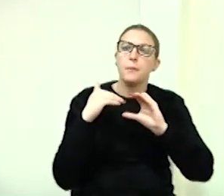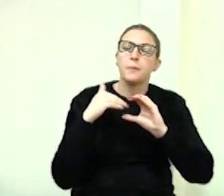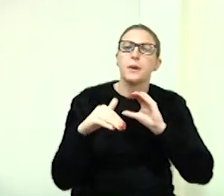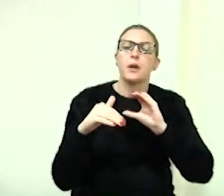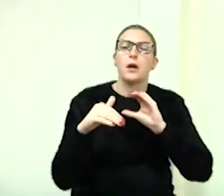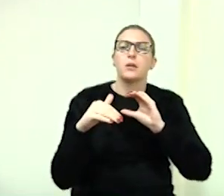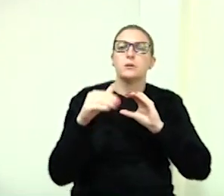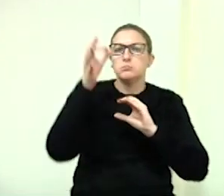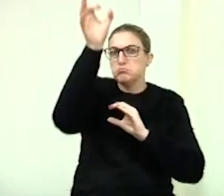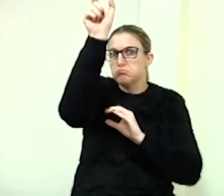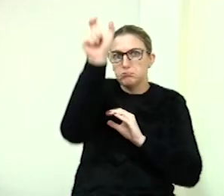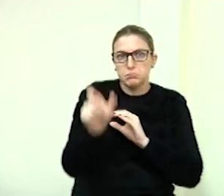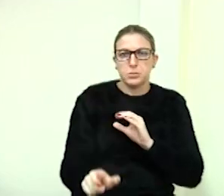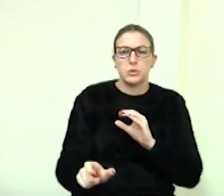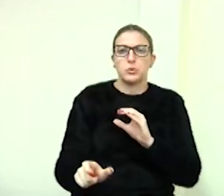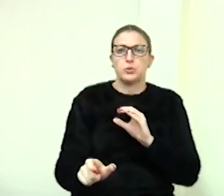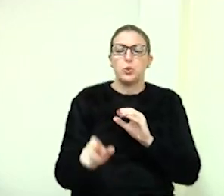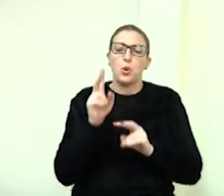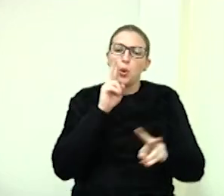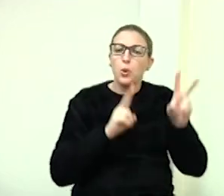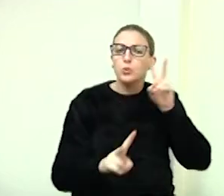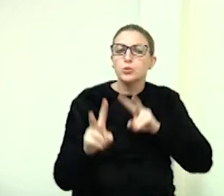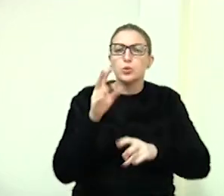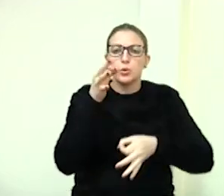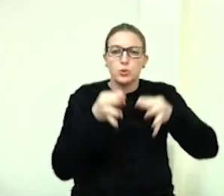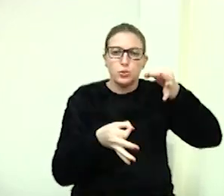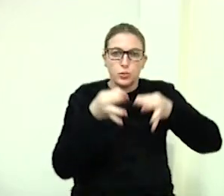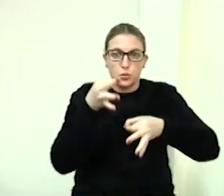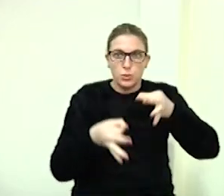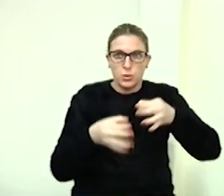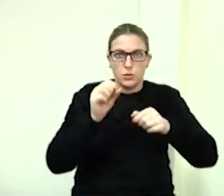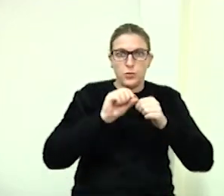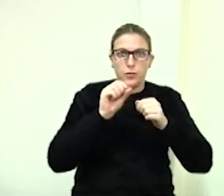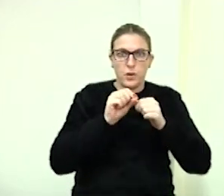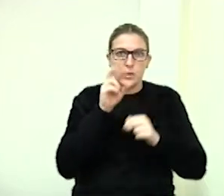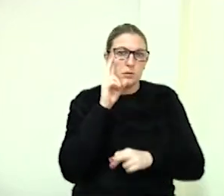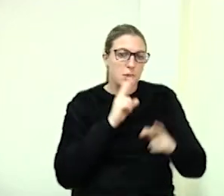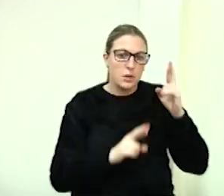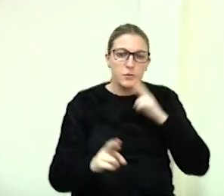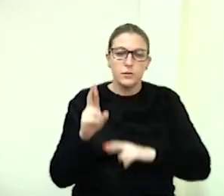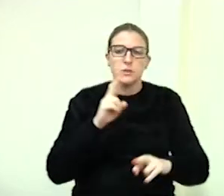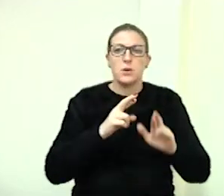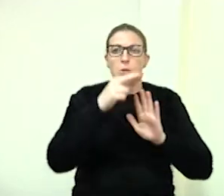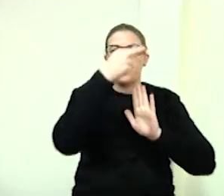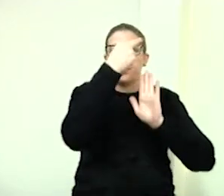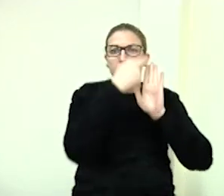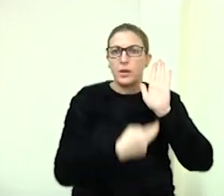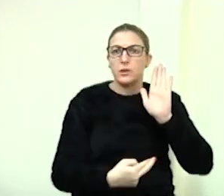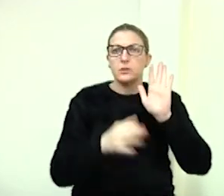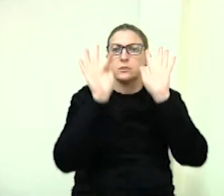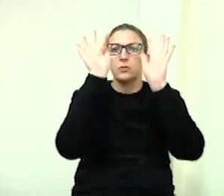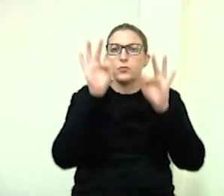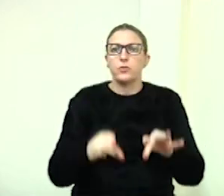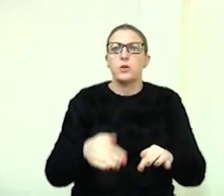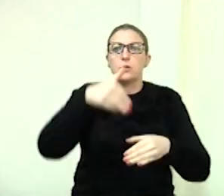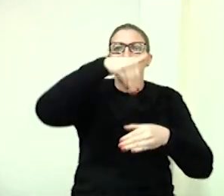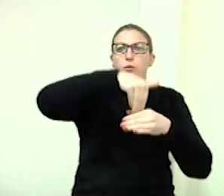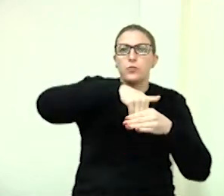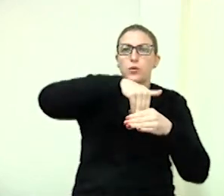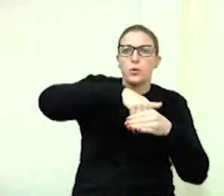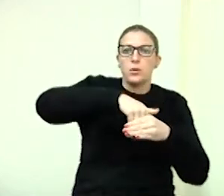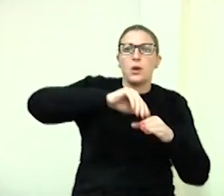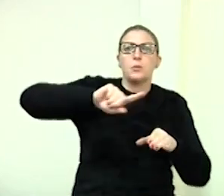jurídico para revisão da mesma. A redação final será votada na sessão seguinte à votação do projeto de lei,